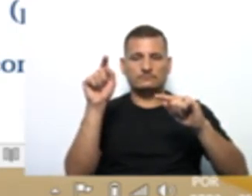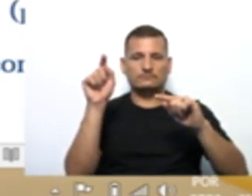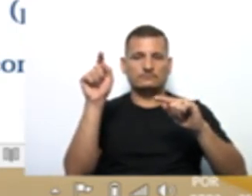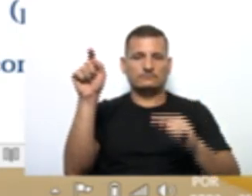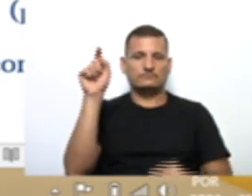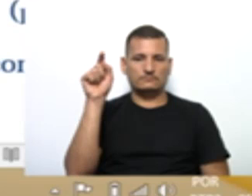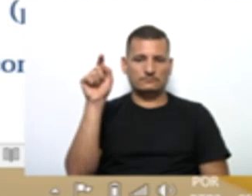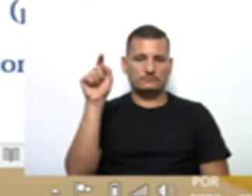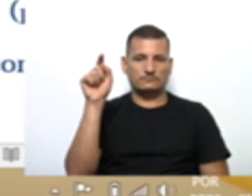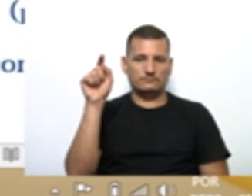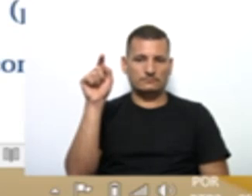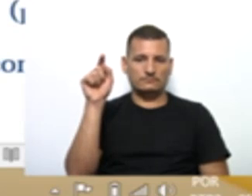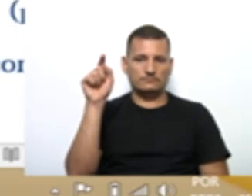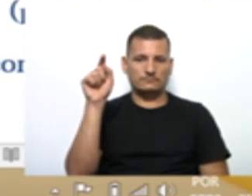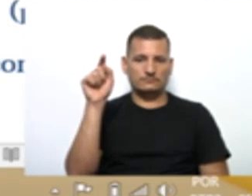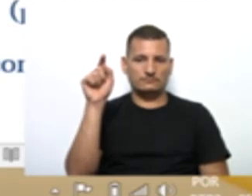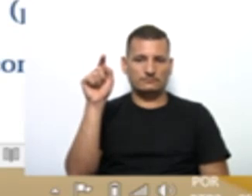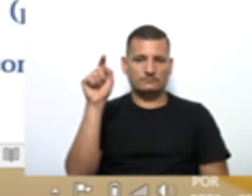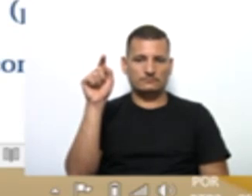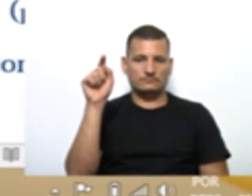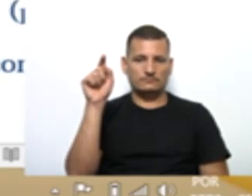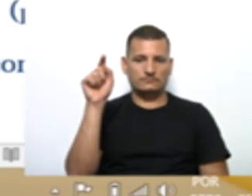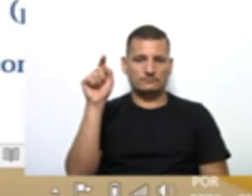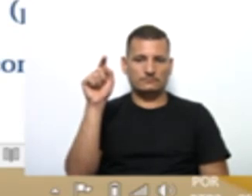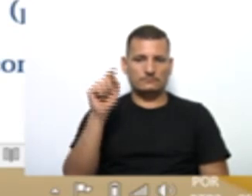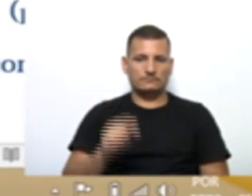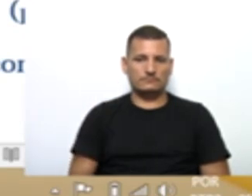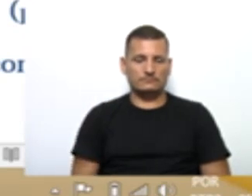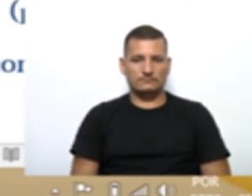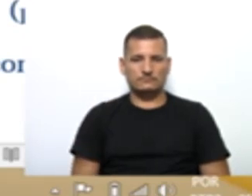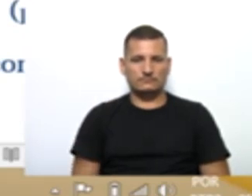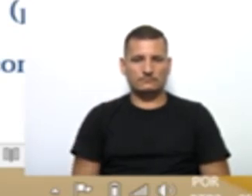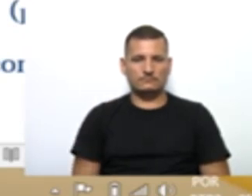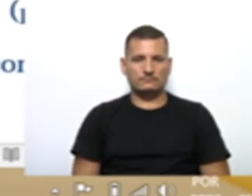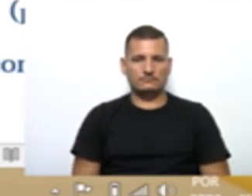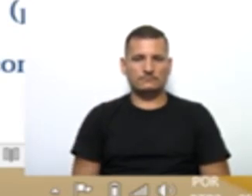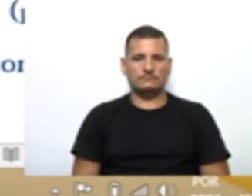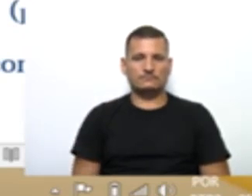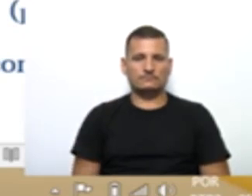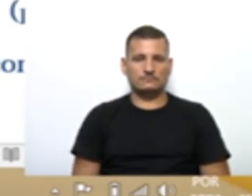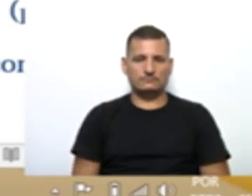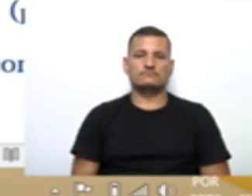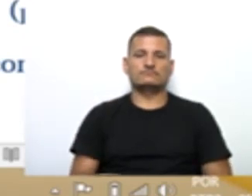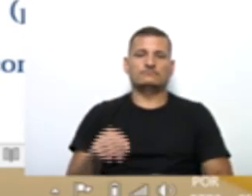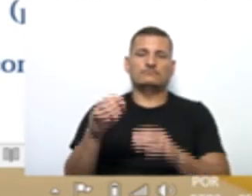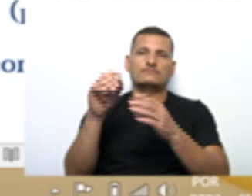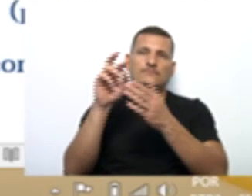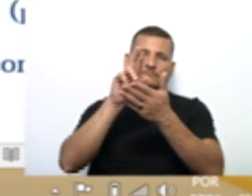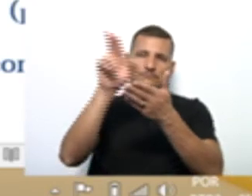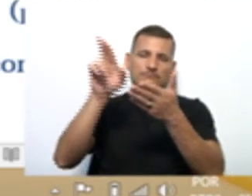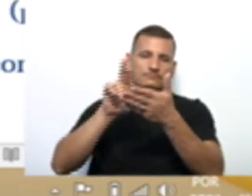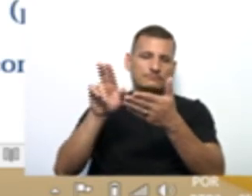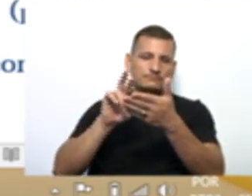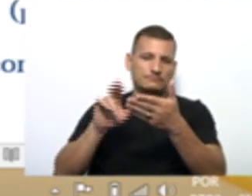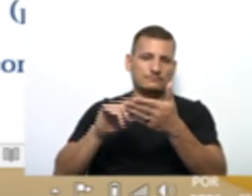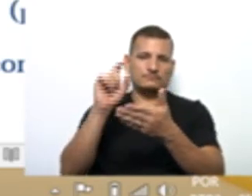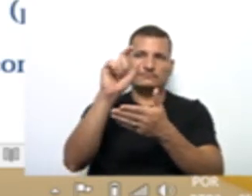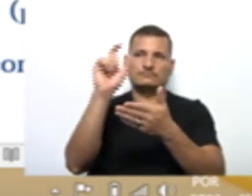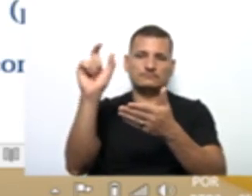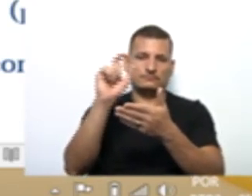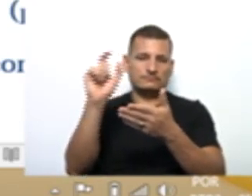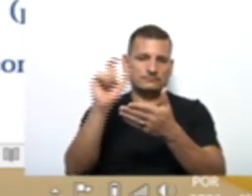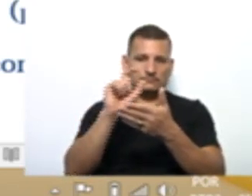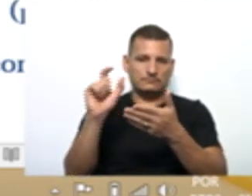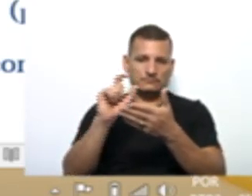abrir as opções aqui na seta, um sumário de estilos já pré-existentes dentro